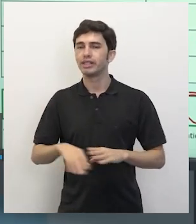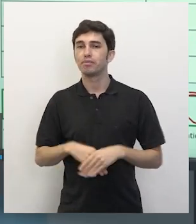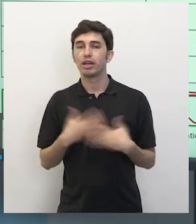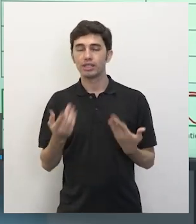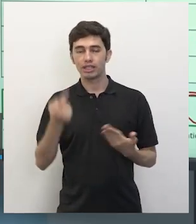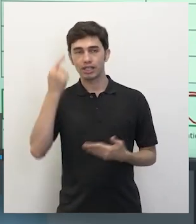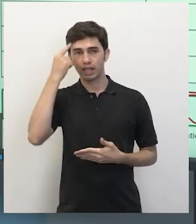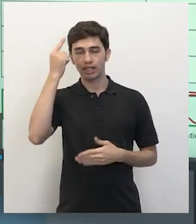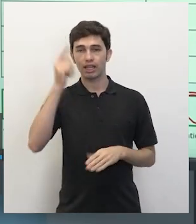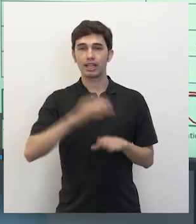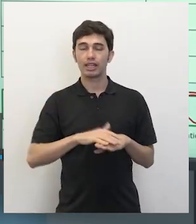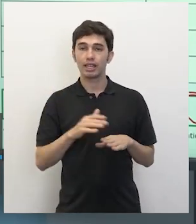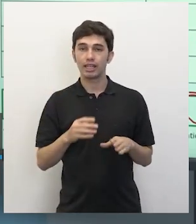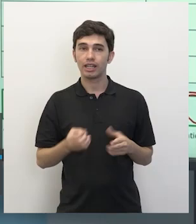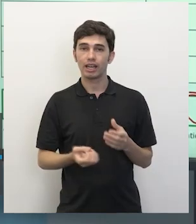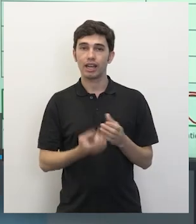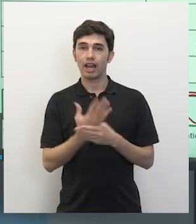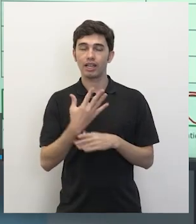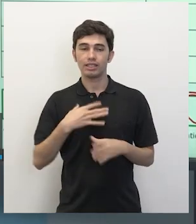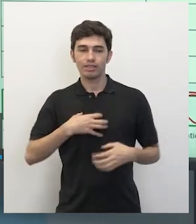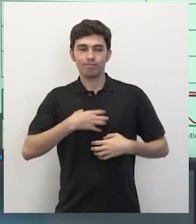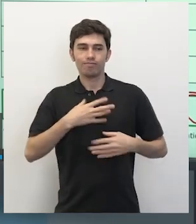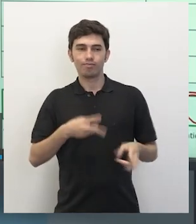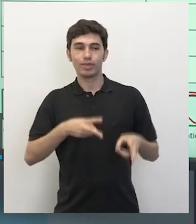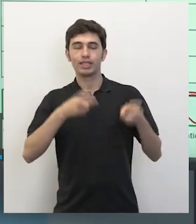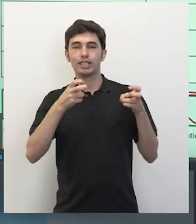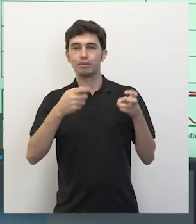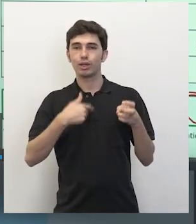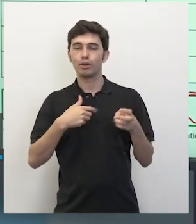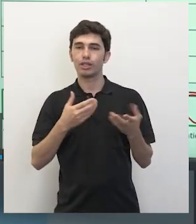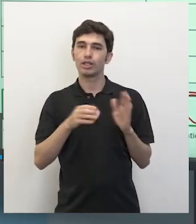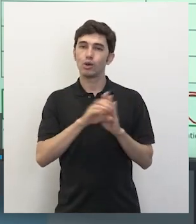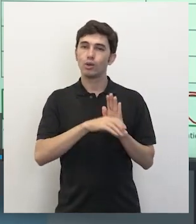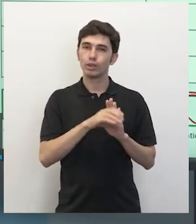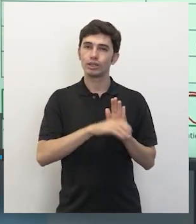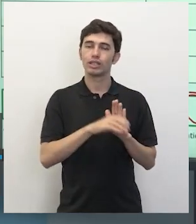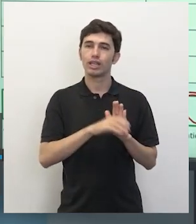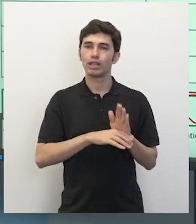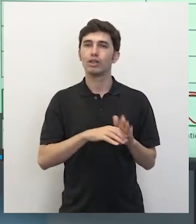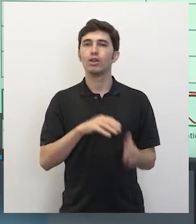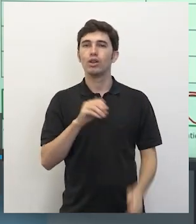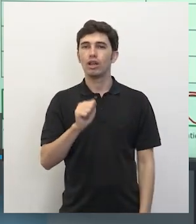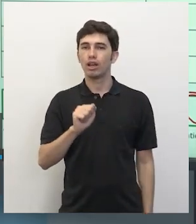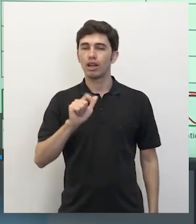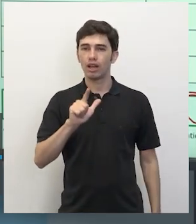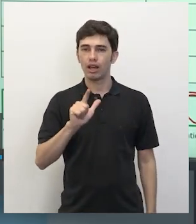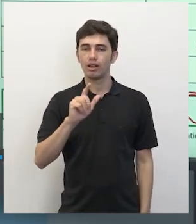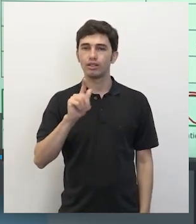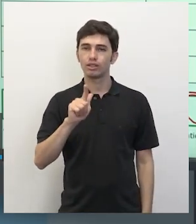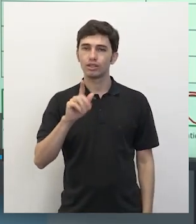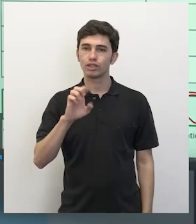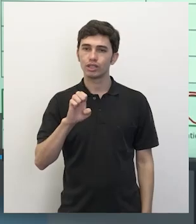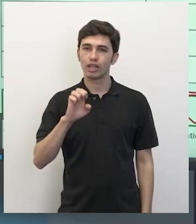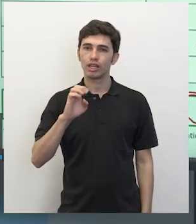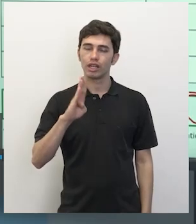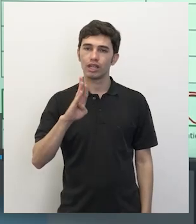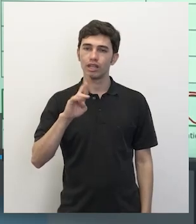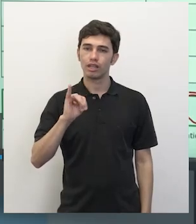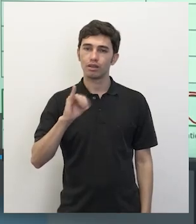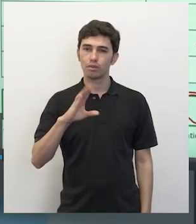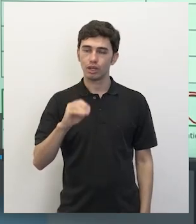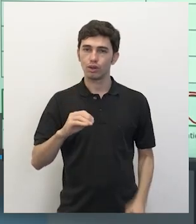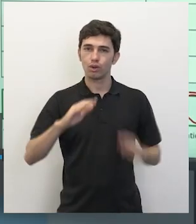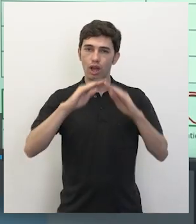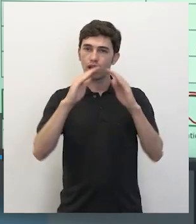ideia, né, criar essa percepção, esse conceito algébrico que vai caminhar com a gente aí no decorrer da nossa vida.